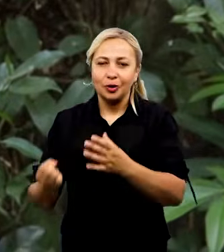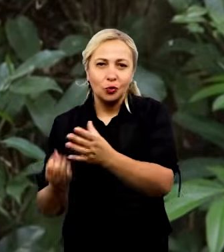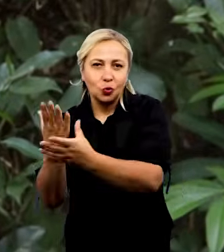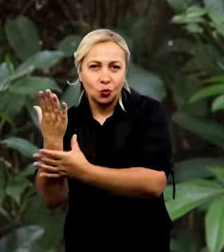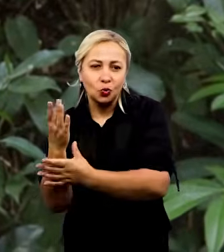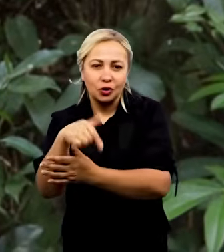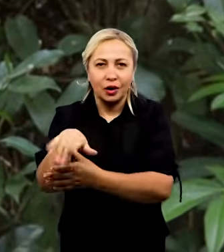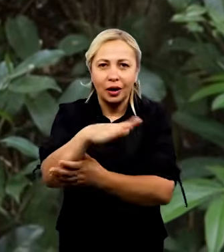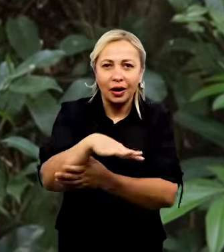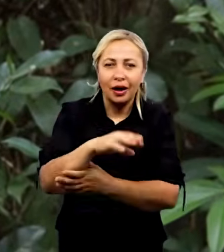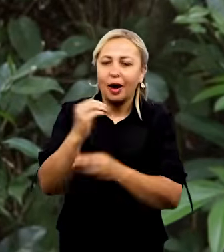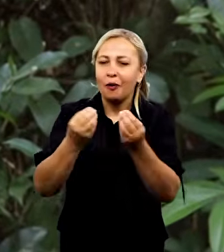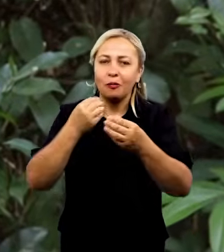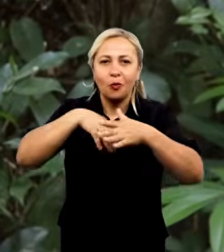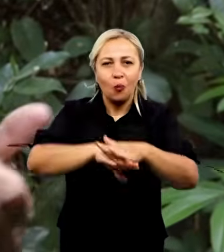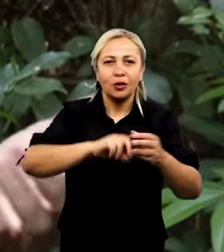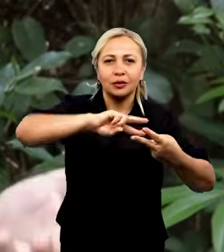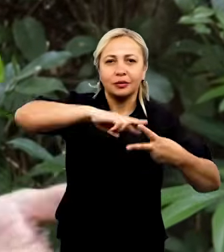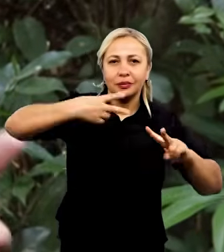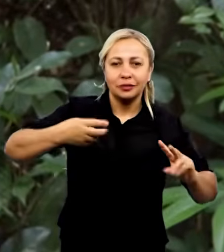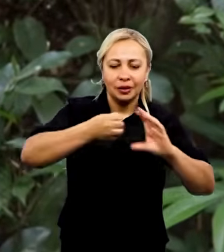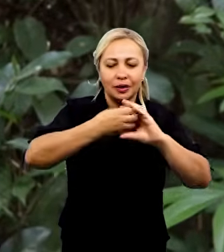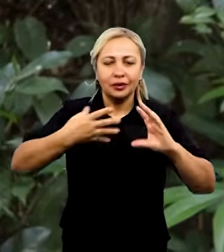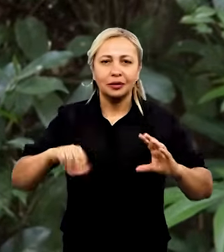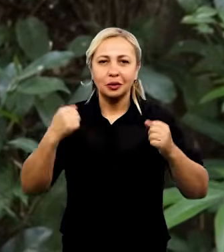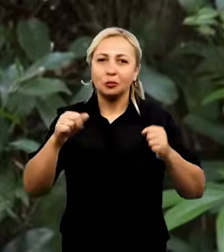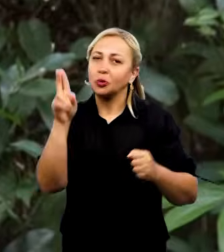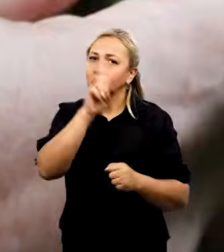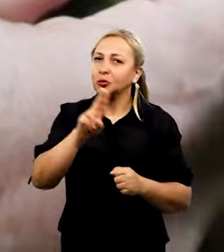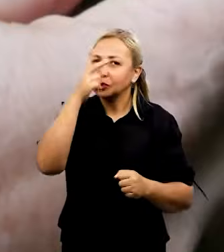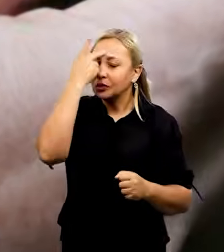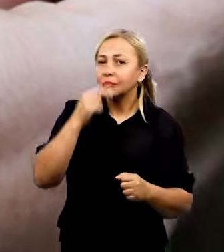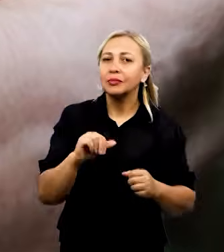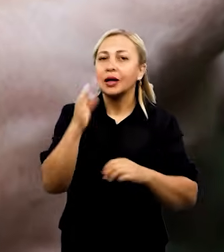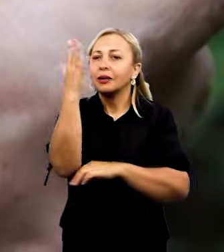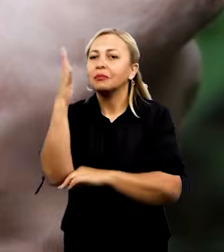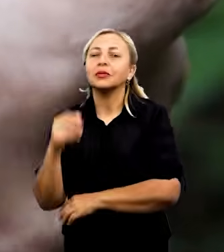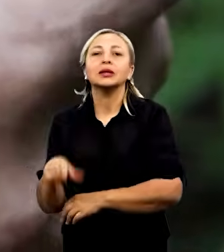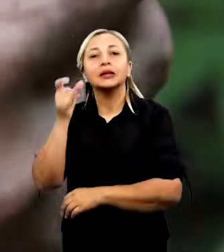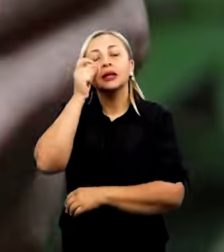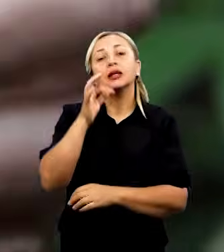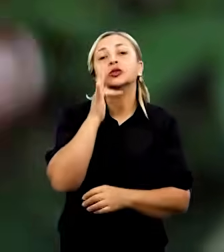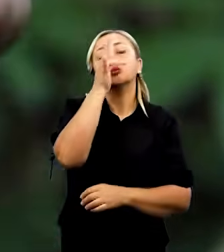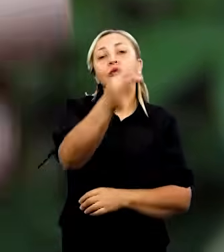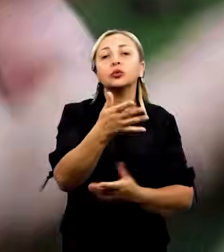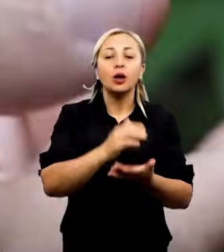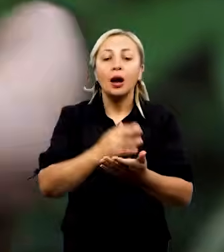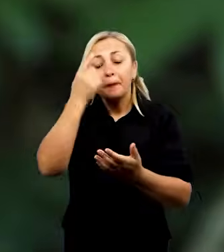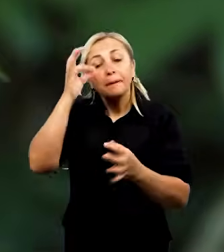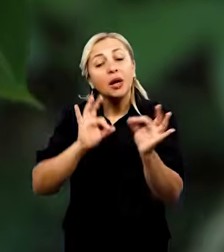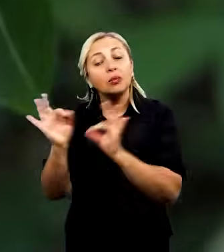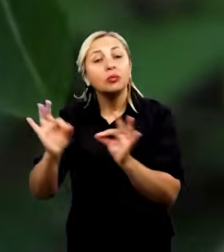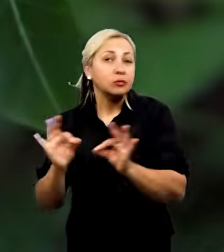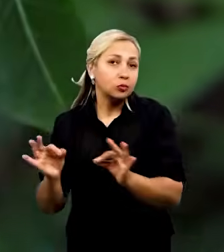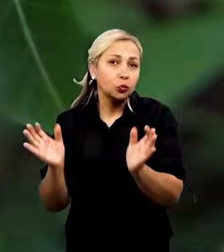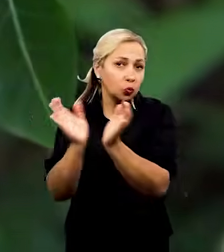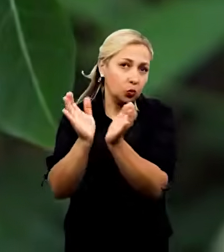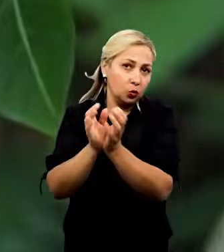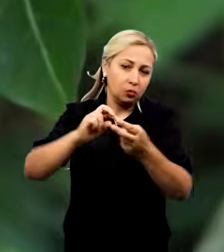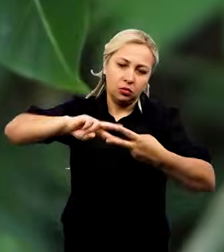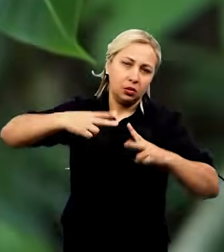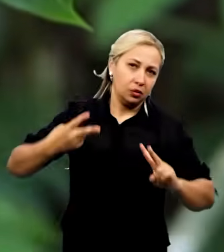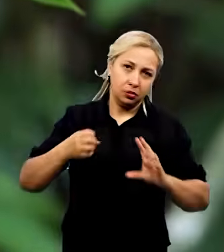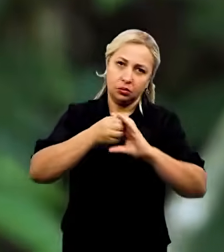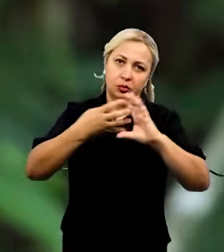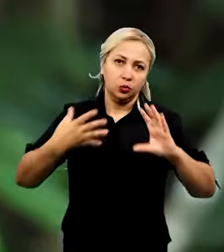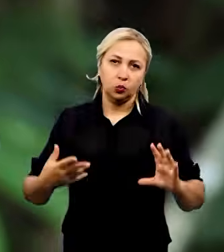um reservatório genético de características que podem ser usadas para plantas de interesse. Então, a manutenção desse conjunto genético,